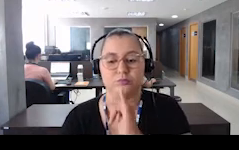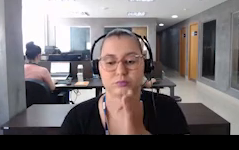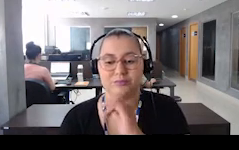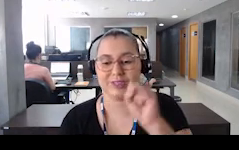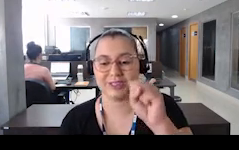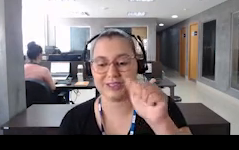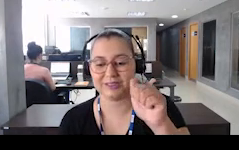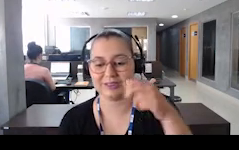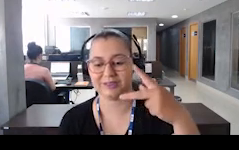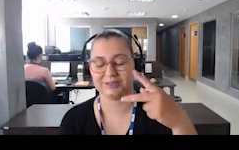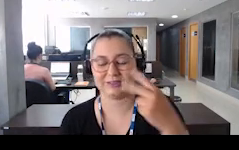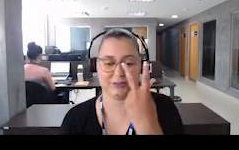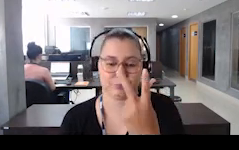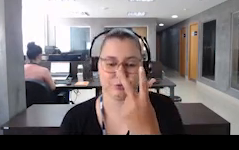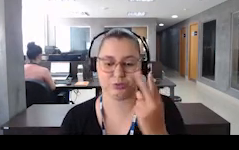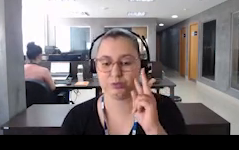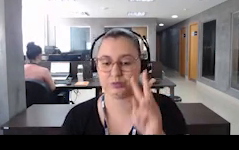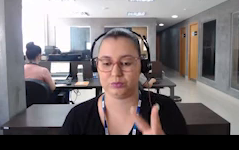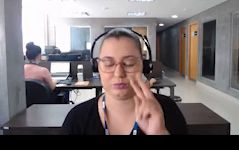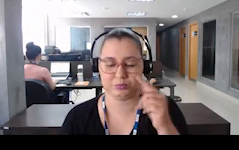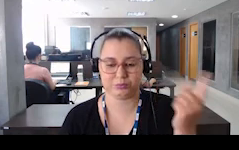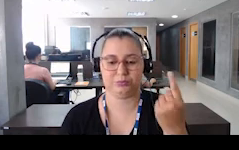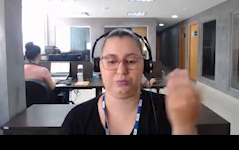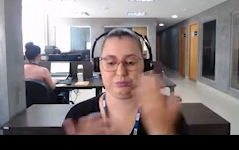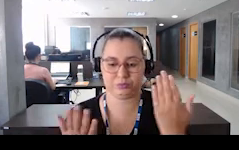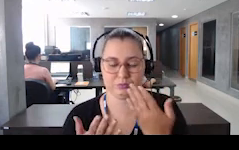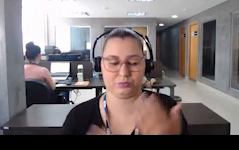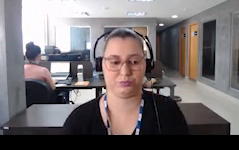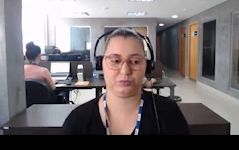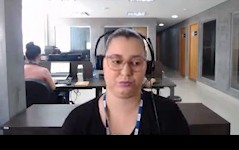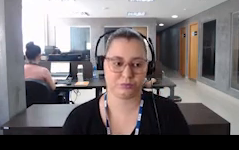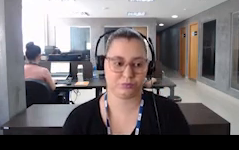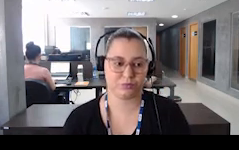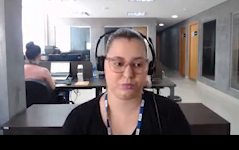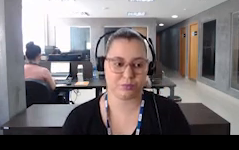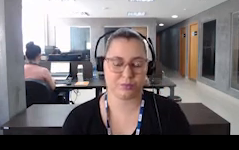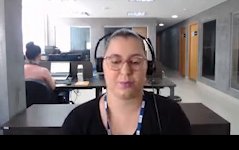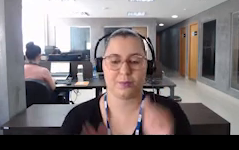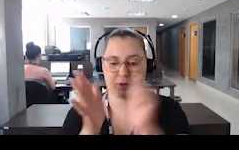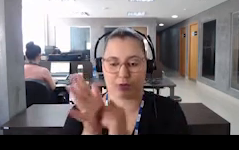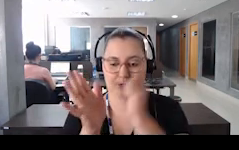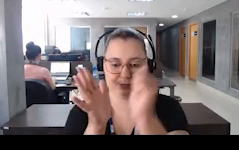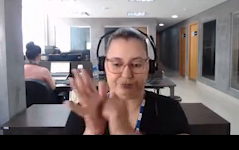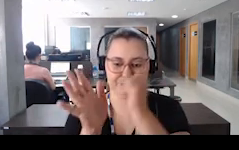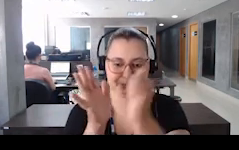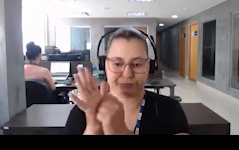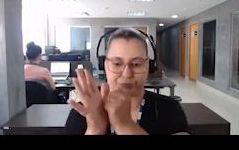ó, a gente já abriu ela aqui, né? Acho que ela está aberta aqui. Já está aberta aqui. Então aqui eu vou